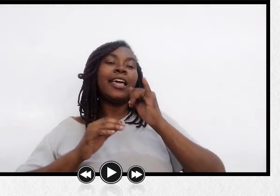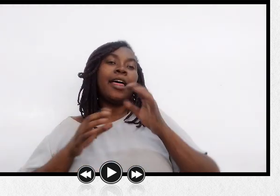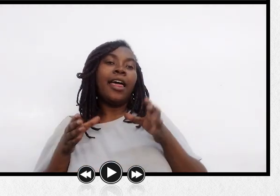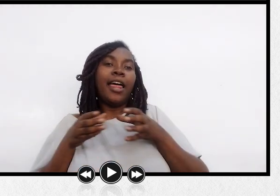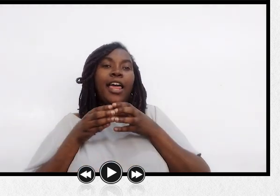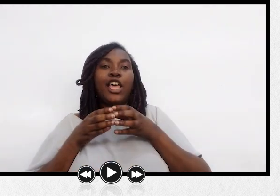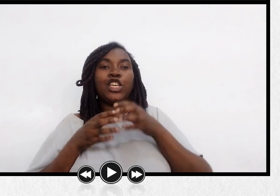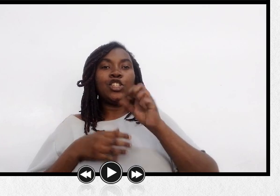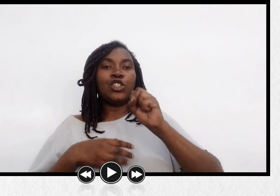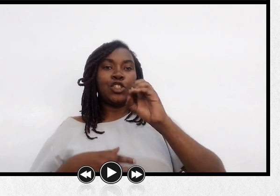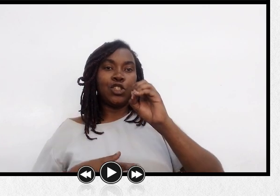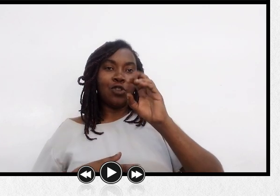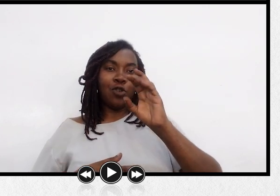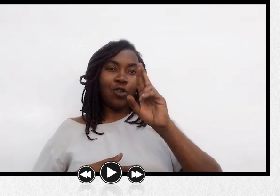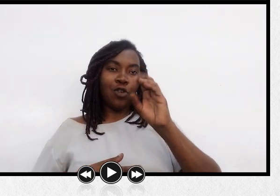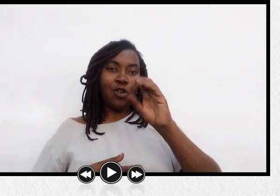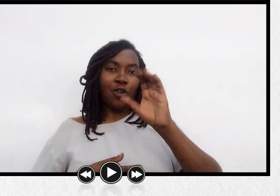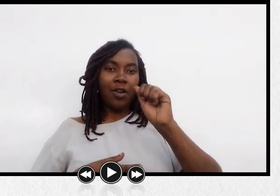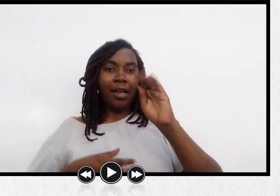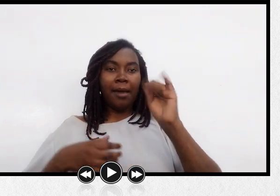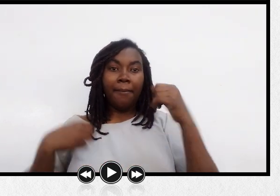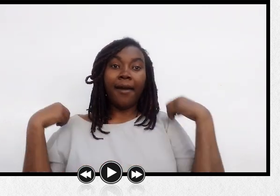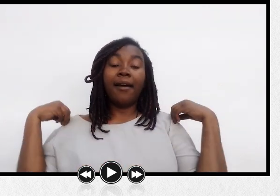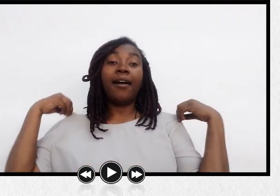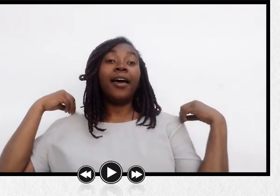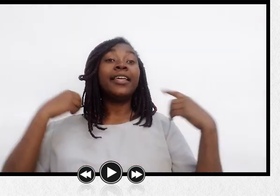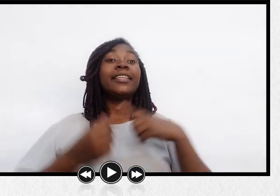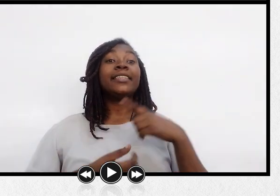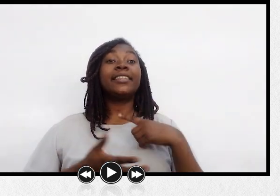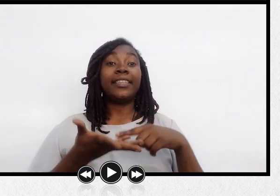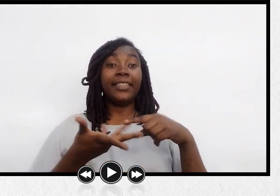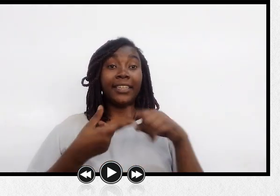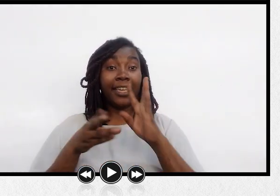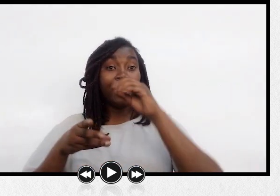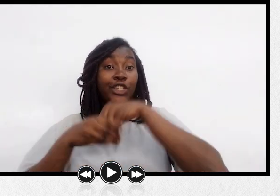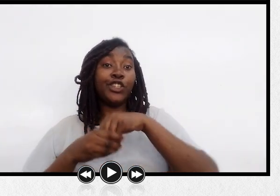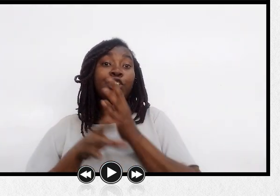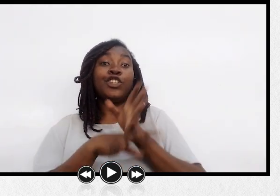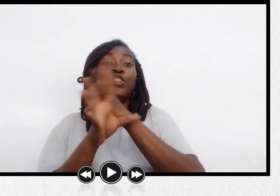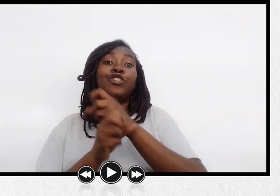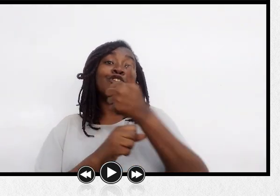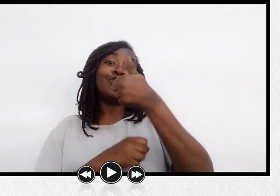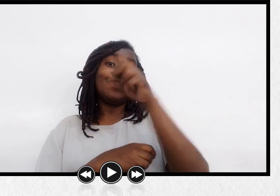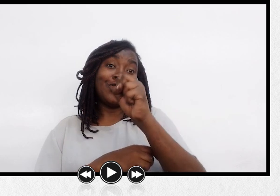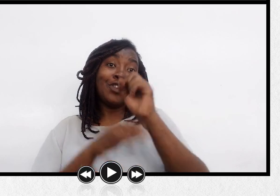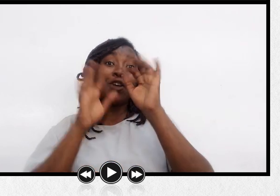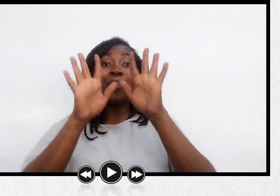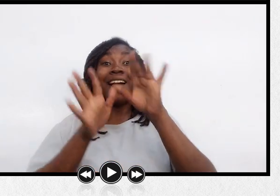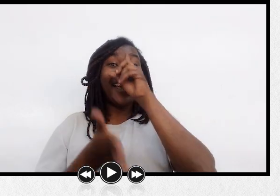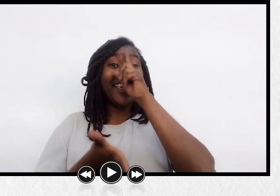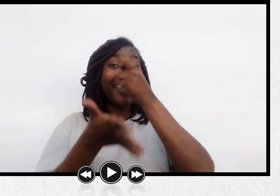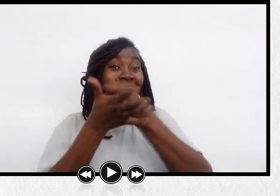Médio Tietê, ele tem uma composição de 18 membros para cada segmento, mas essa decisão, ela